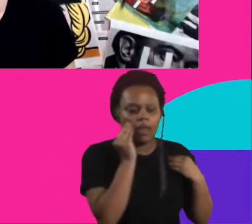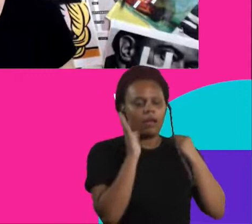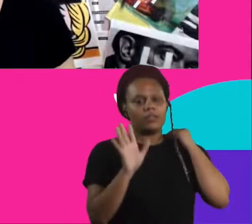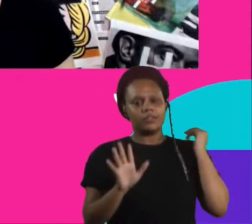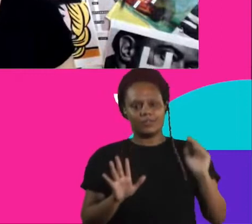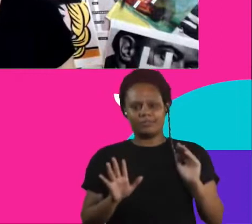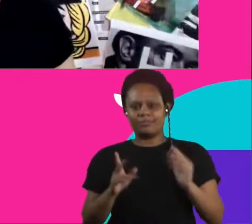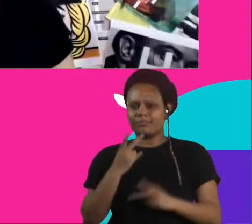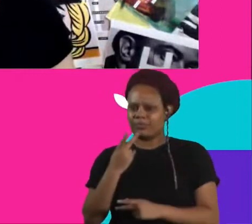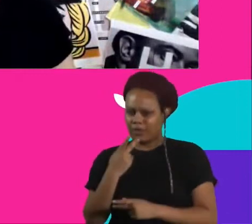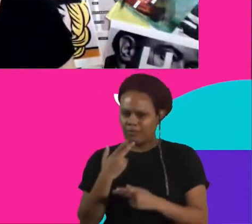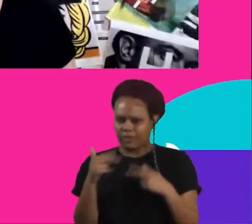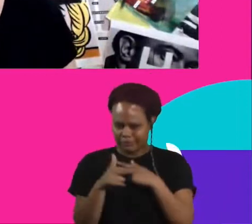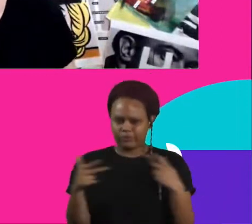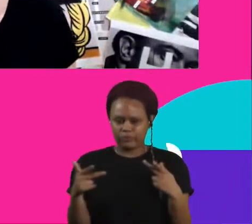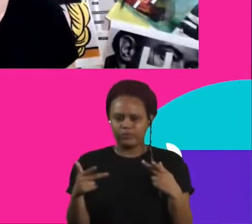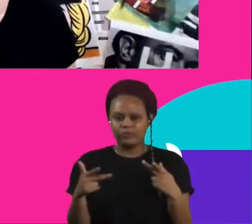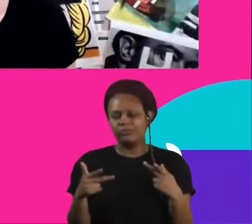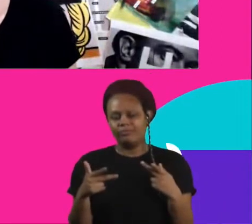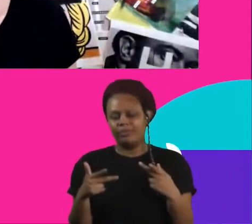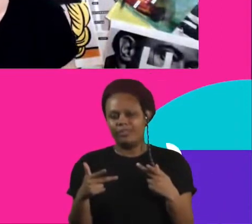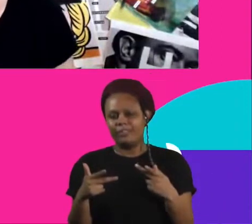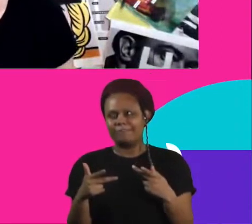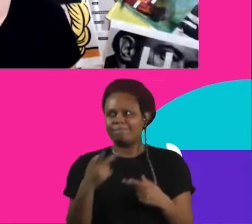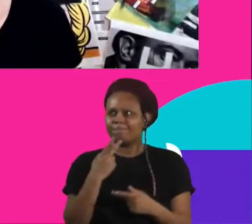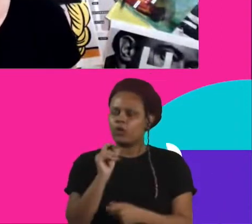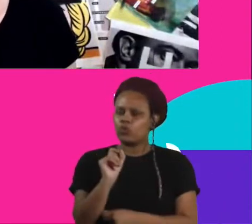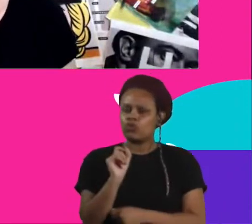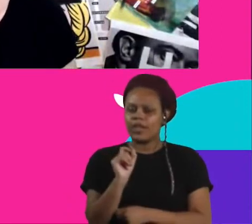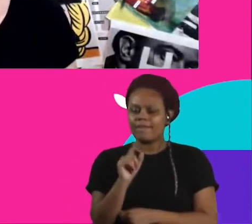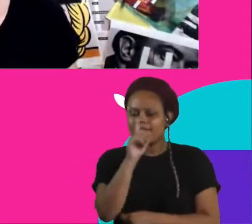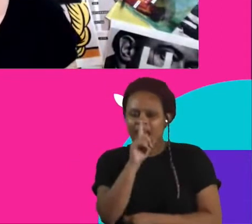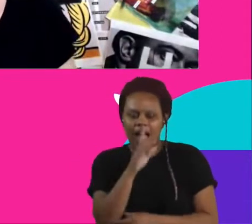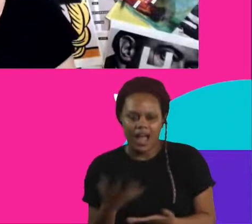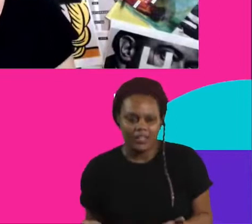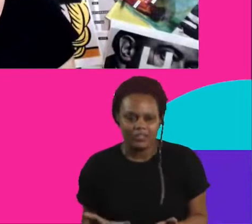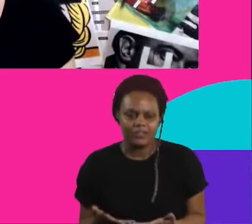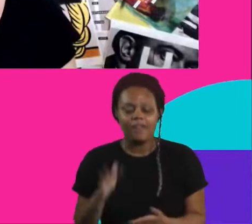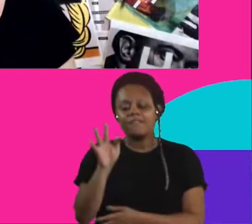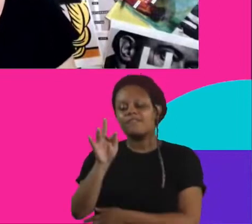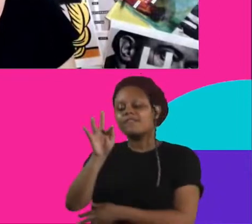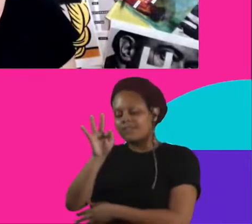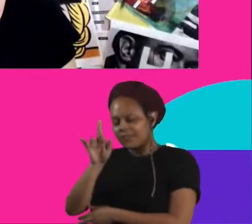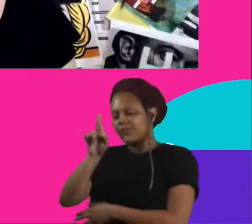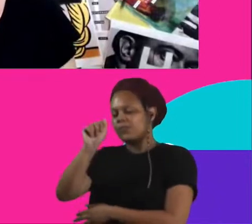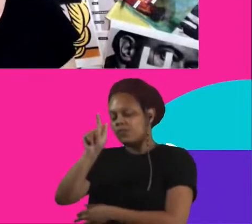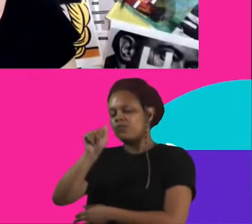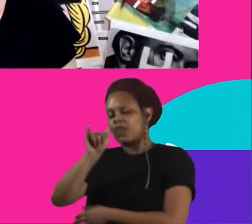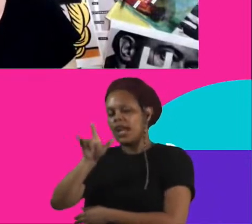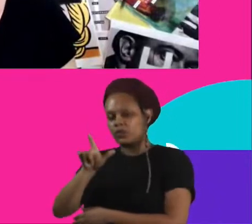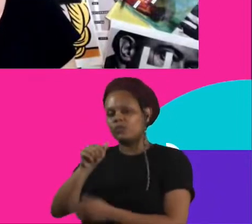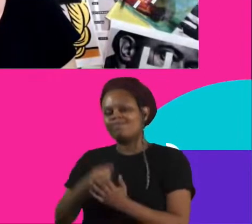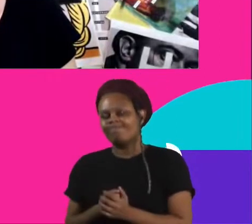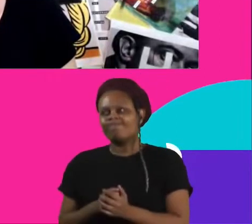Eu falo muito, Camila, de vulnerabilidade, eu falo muito dessa coisa de ousadia, de coragem, mas eu também preciso